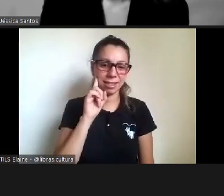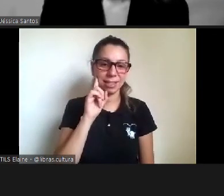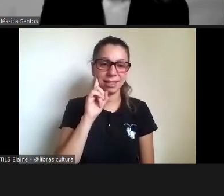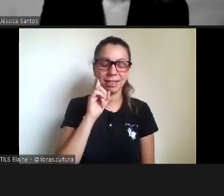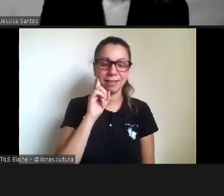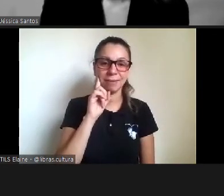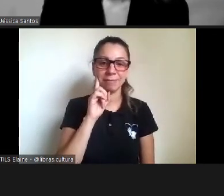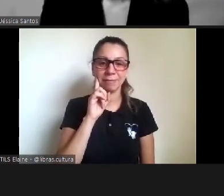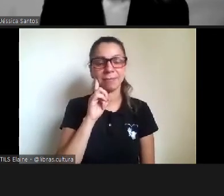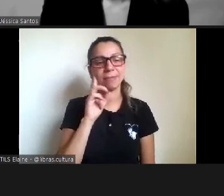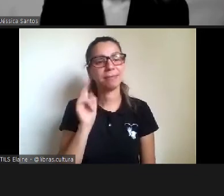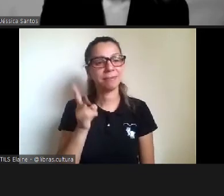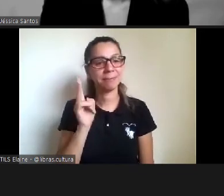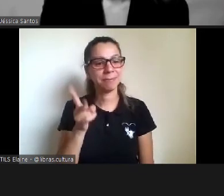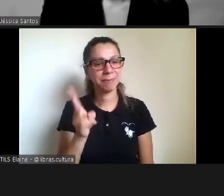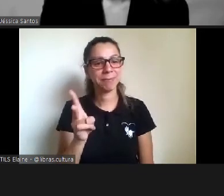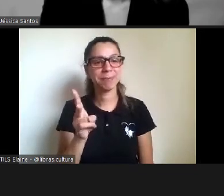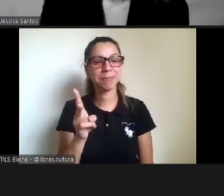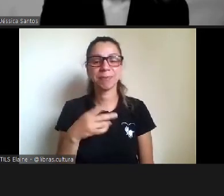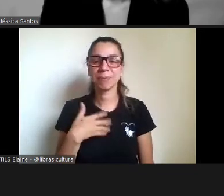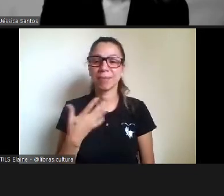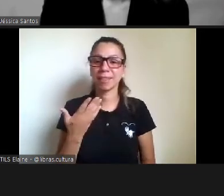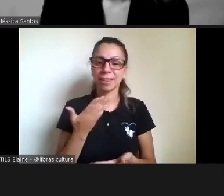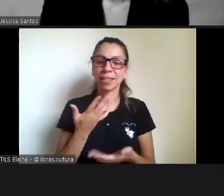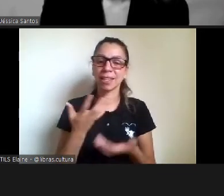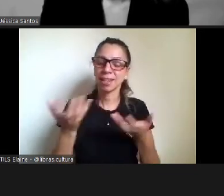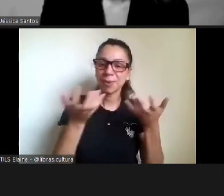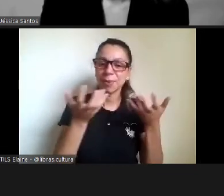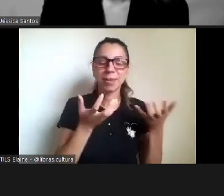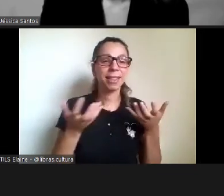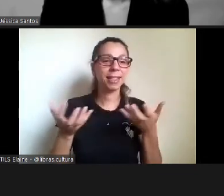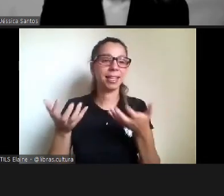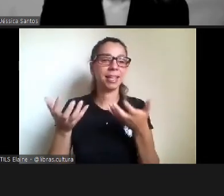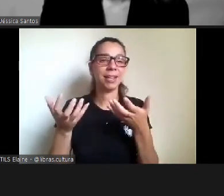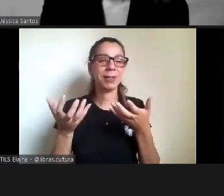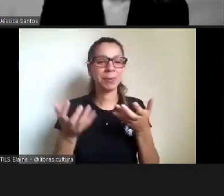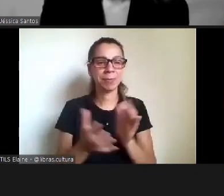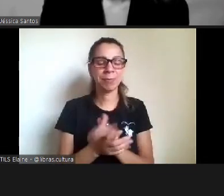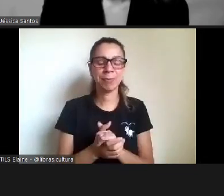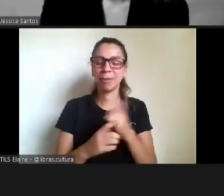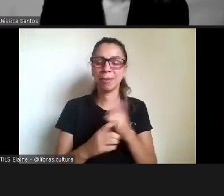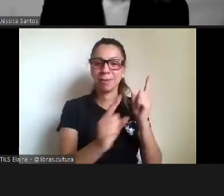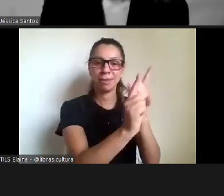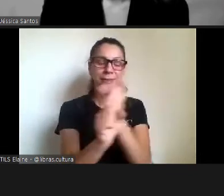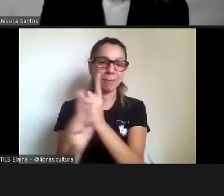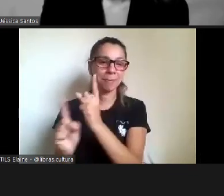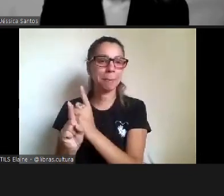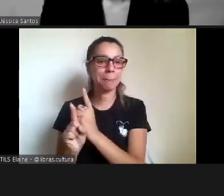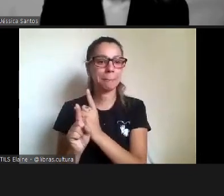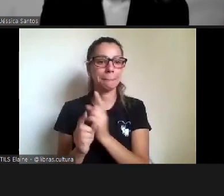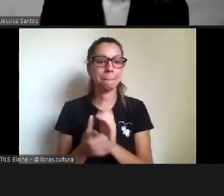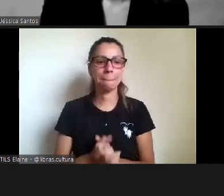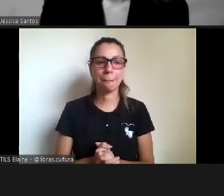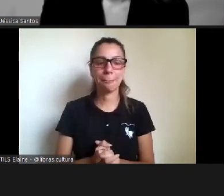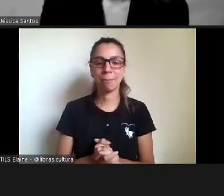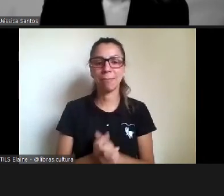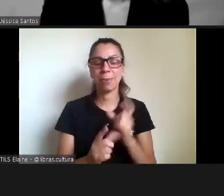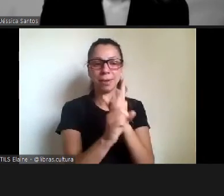sempre, mas agora ainda mais, né? Querendo cada vez mais me encontrar com as